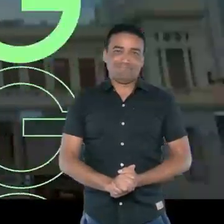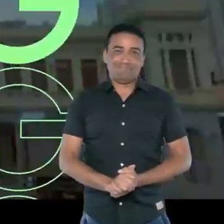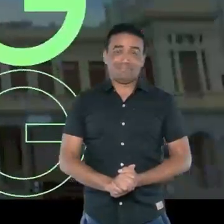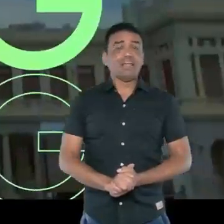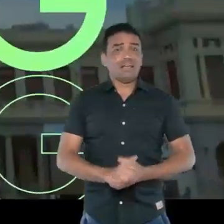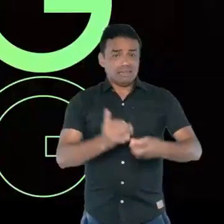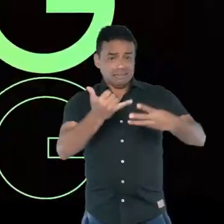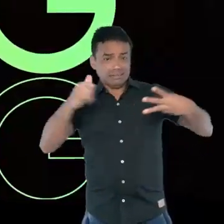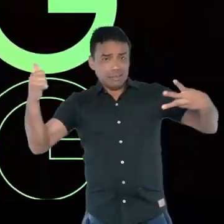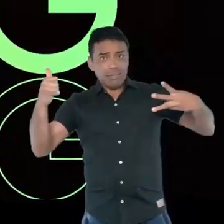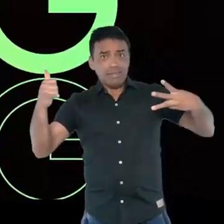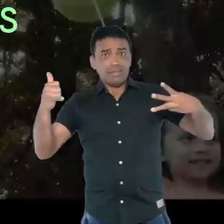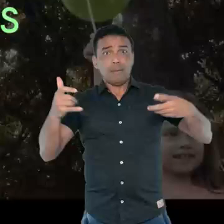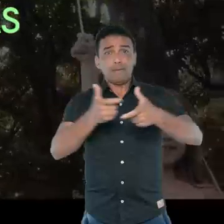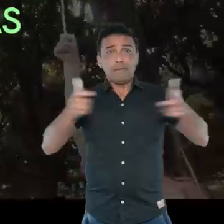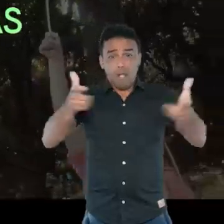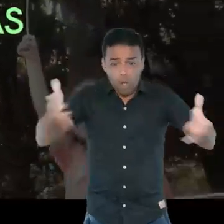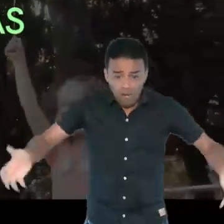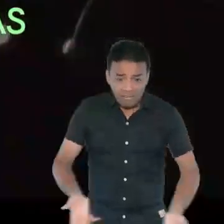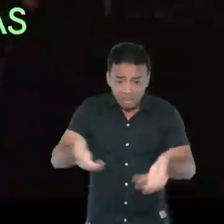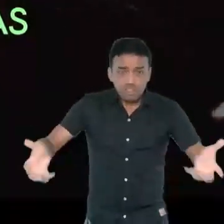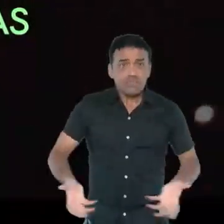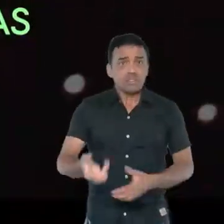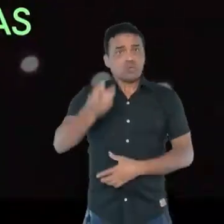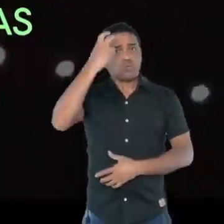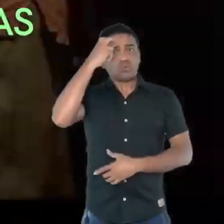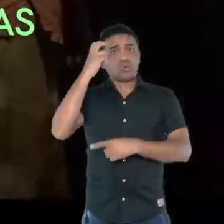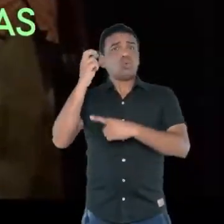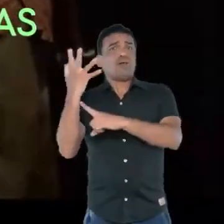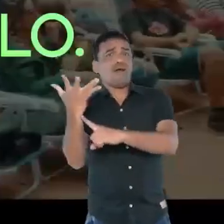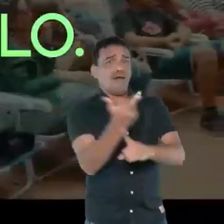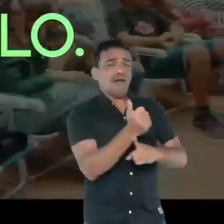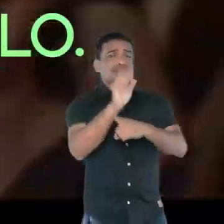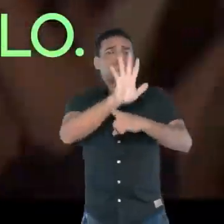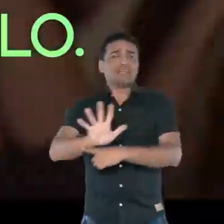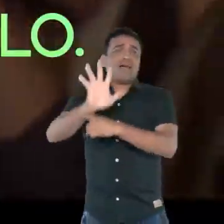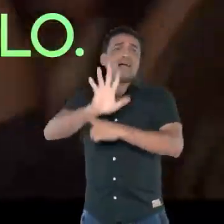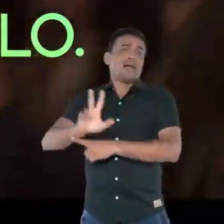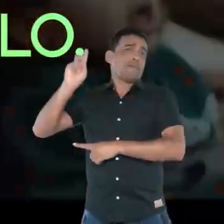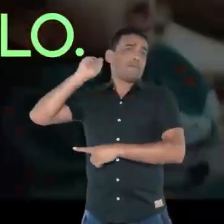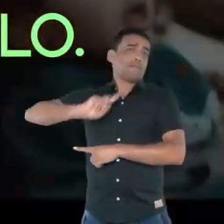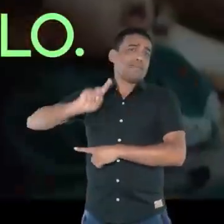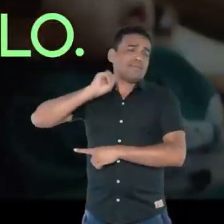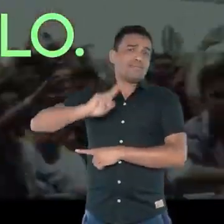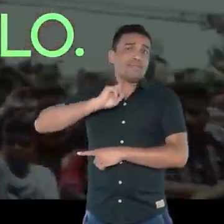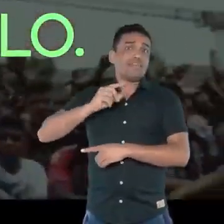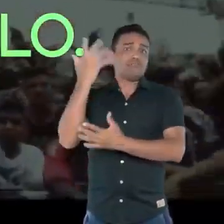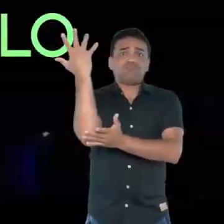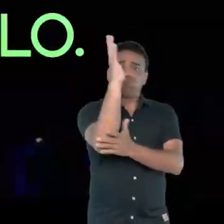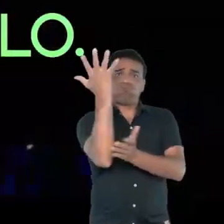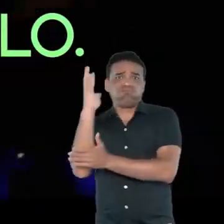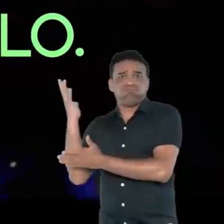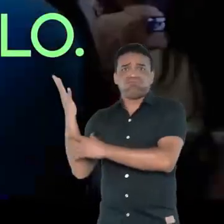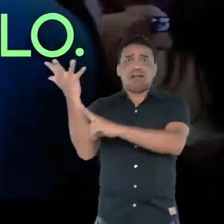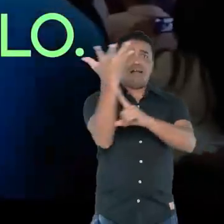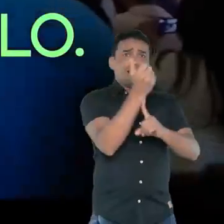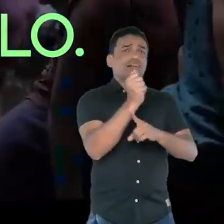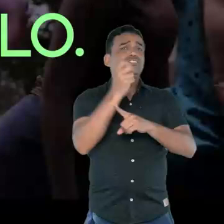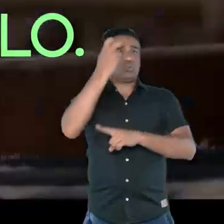A CEMIG, maior incentivadora da cultura de Minas, aplaude de pé este espetáculo.